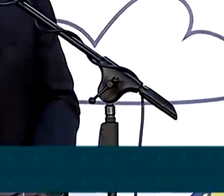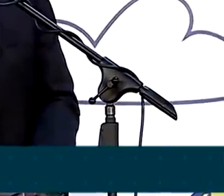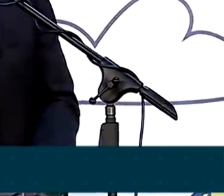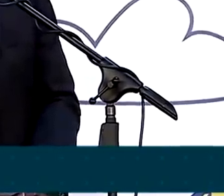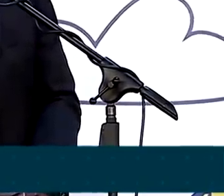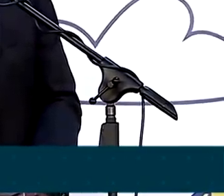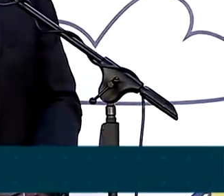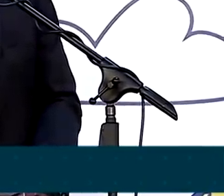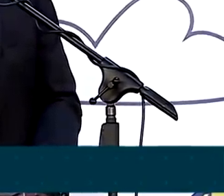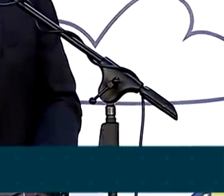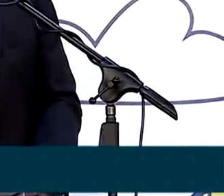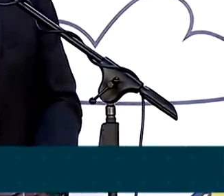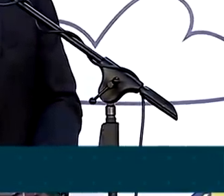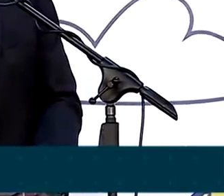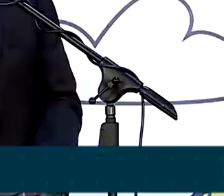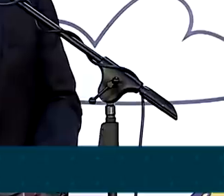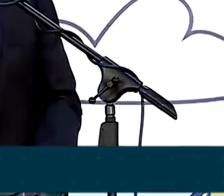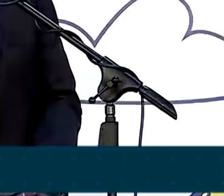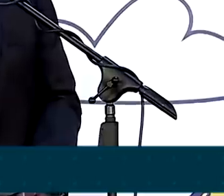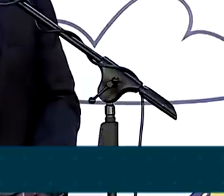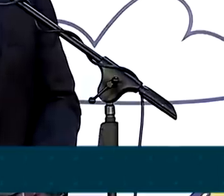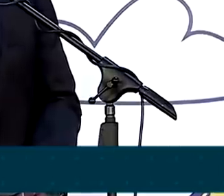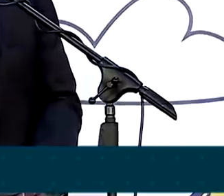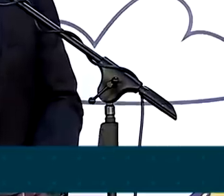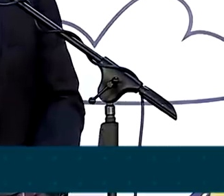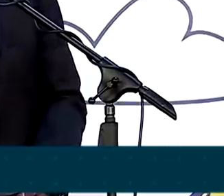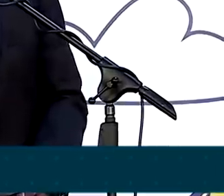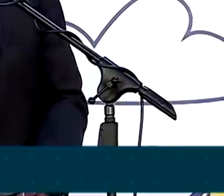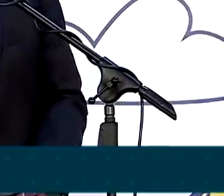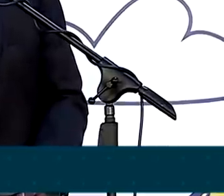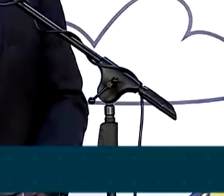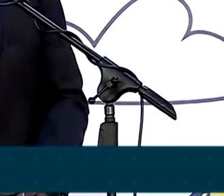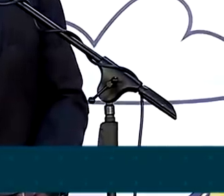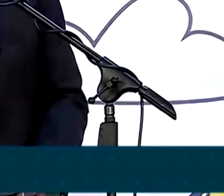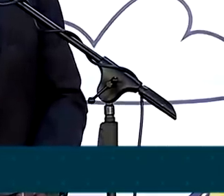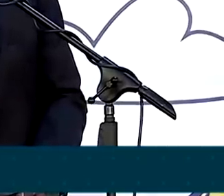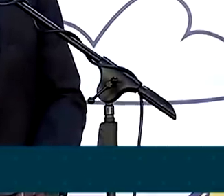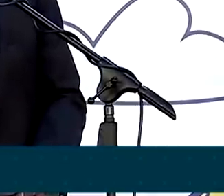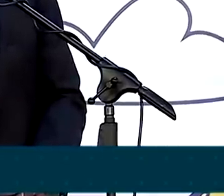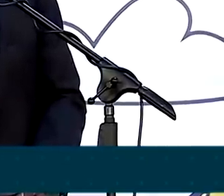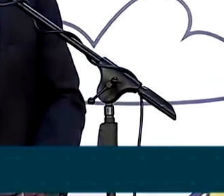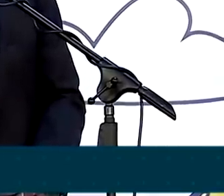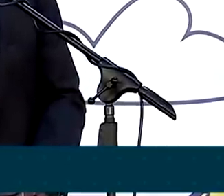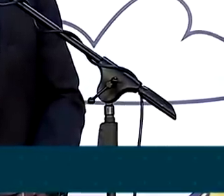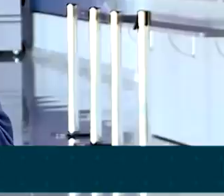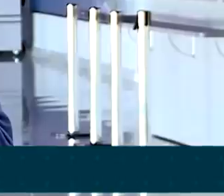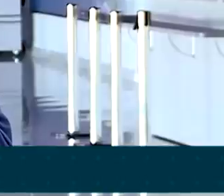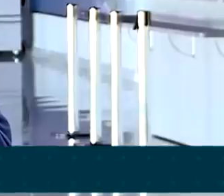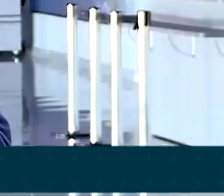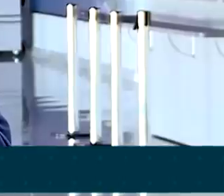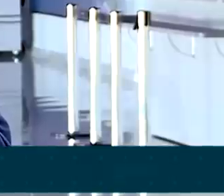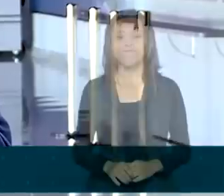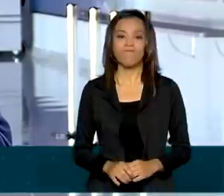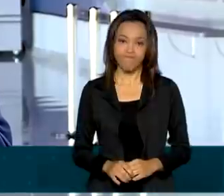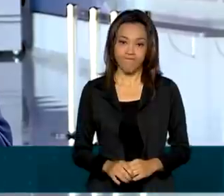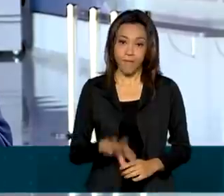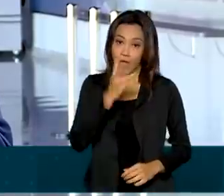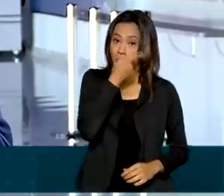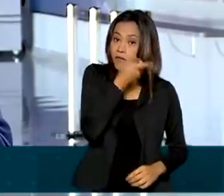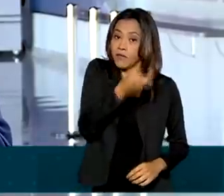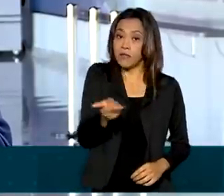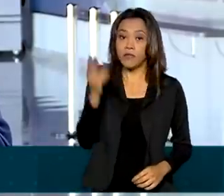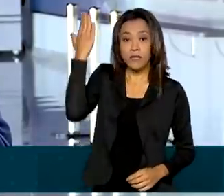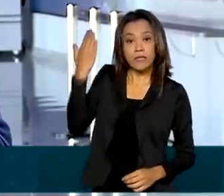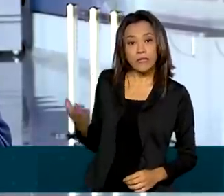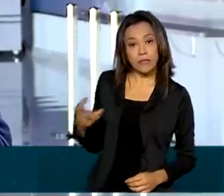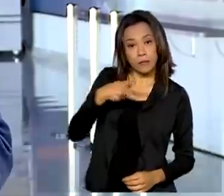uma para mim mais uma das matas das grandes maravilhas do mundo que são as Cataratas e ter certeza de todo mundo ganhará com isso a visita do